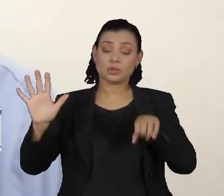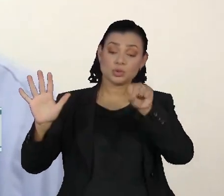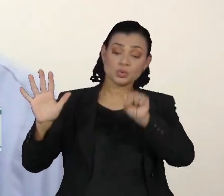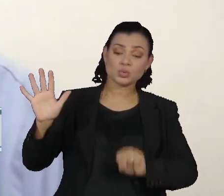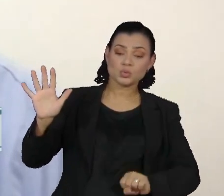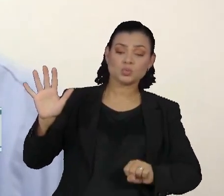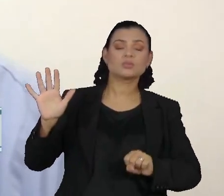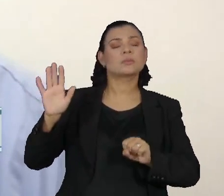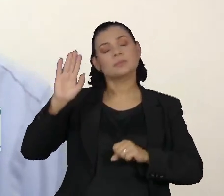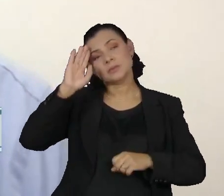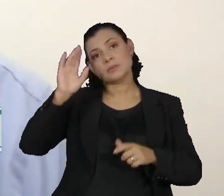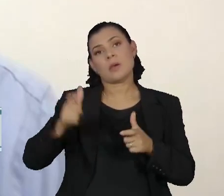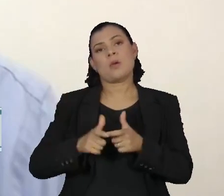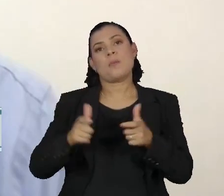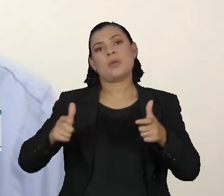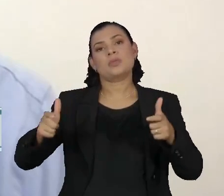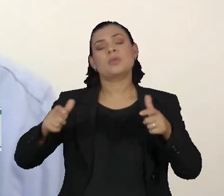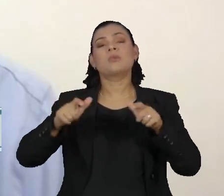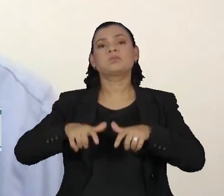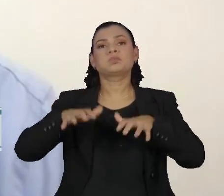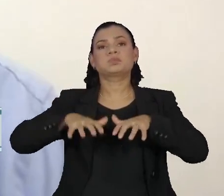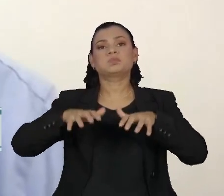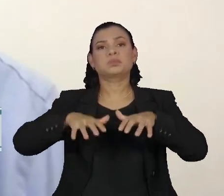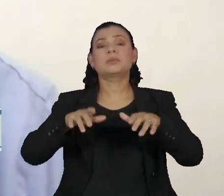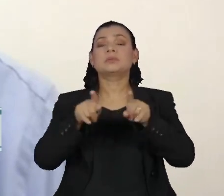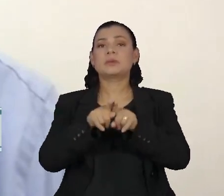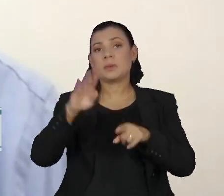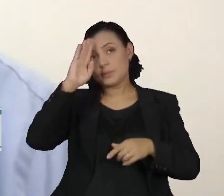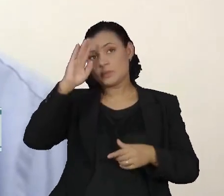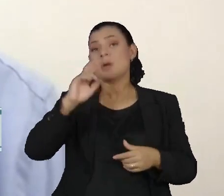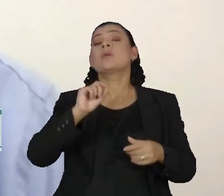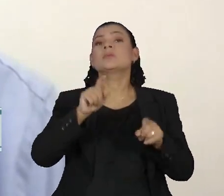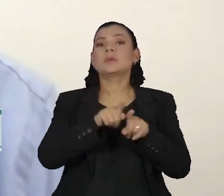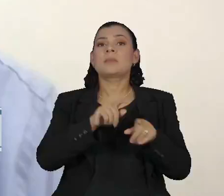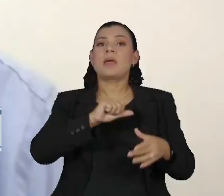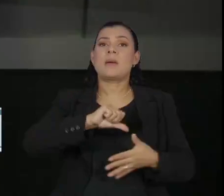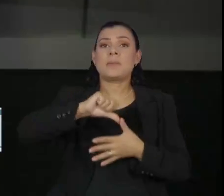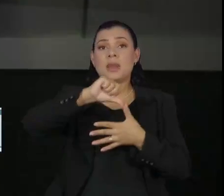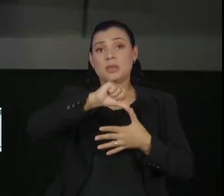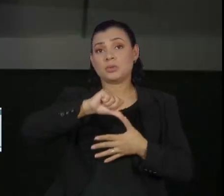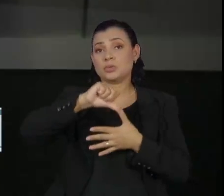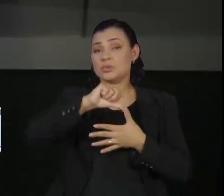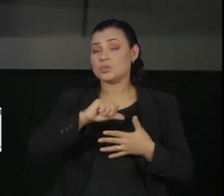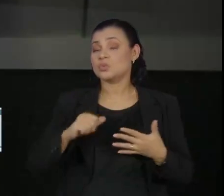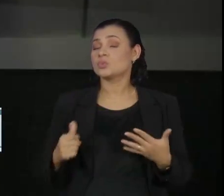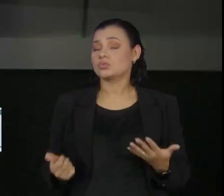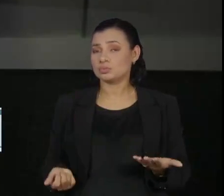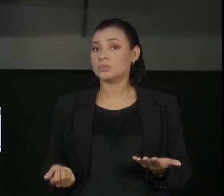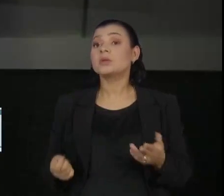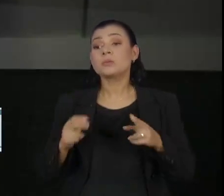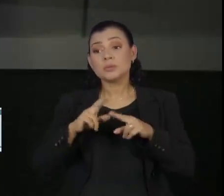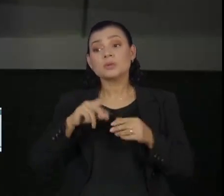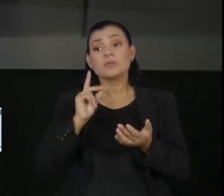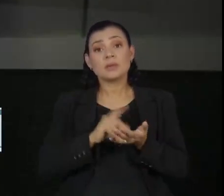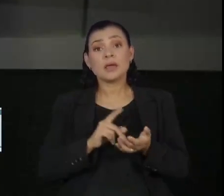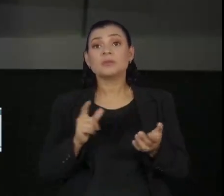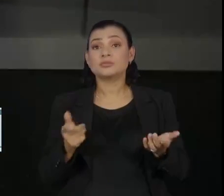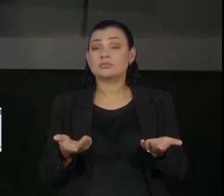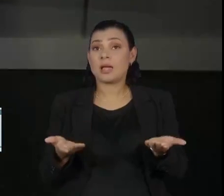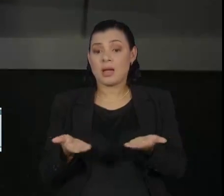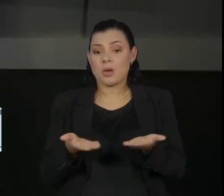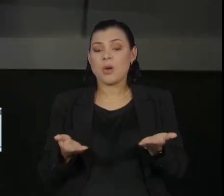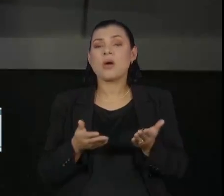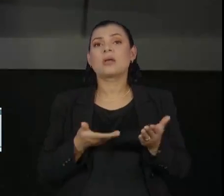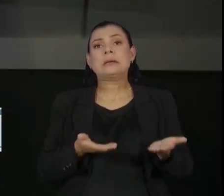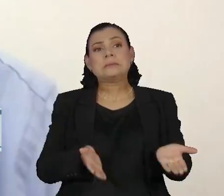mas particularmente na América do Sul, no sudeste da América do Sul. E se além disso, a vulnerabilidade também